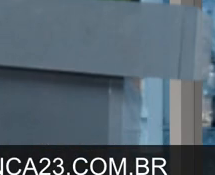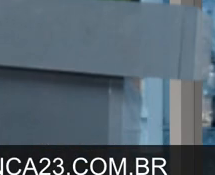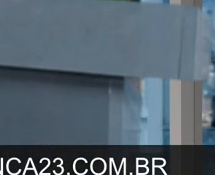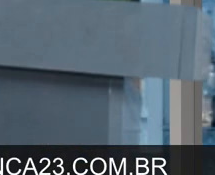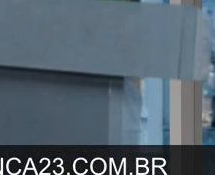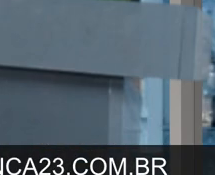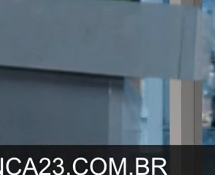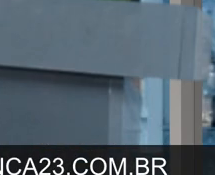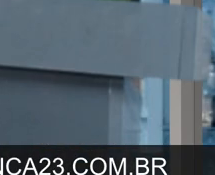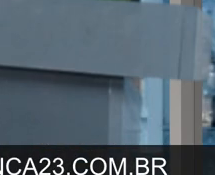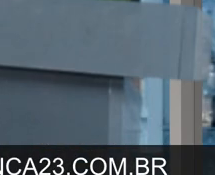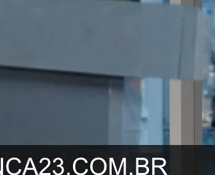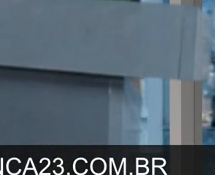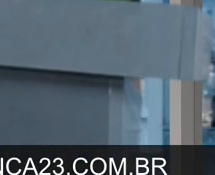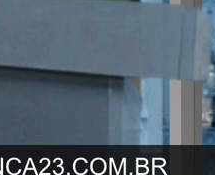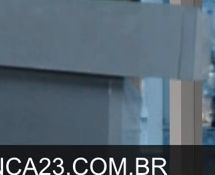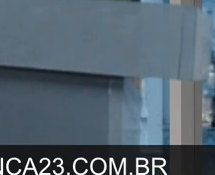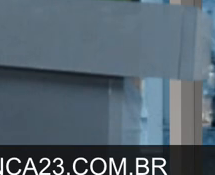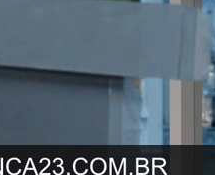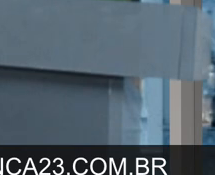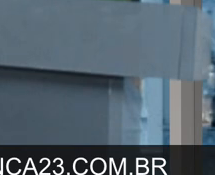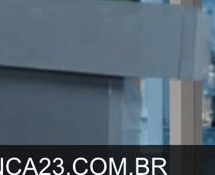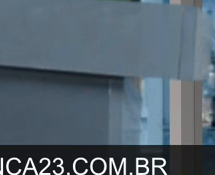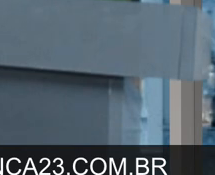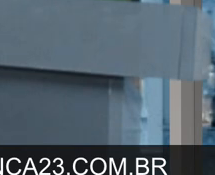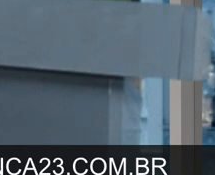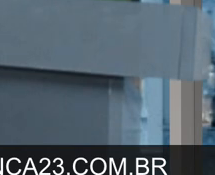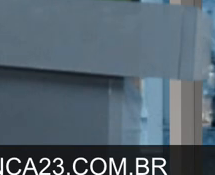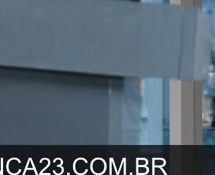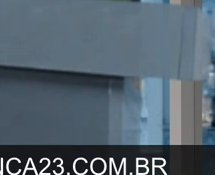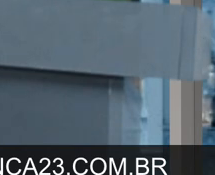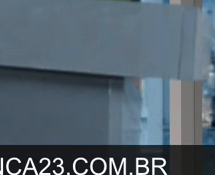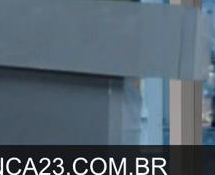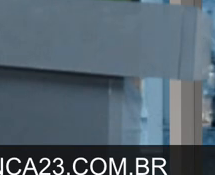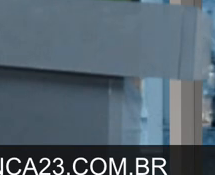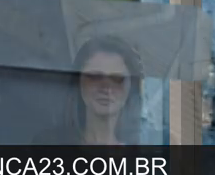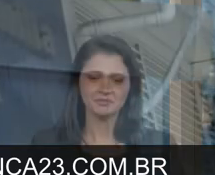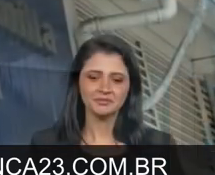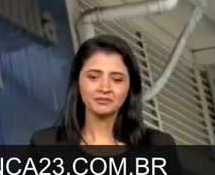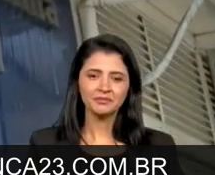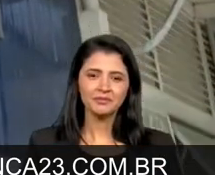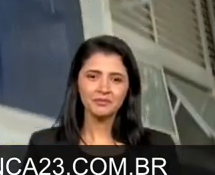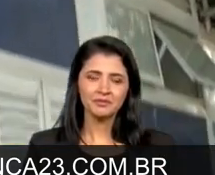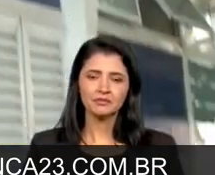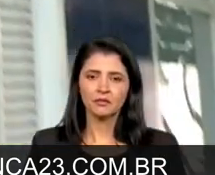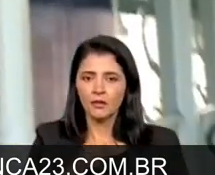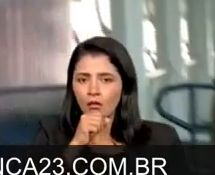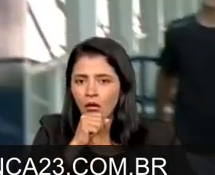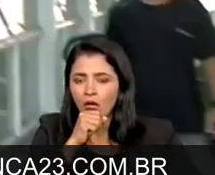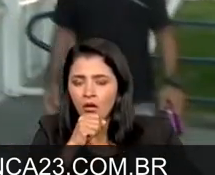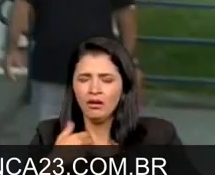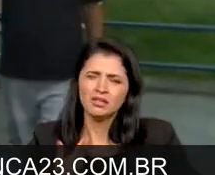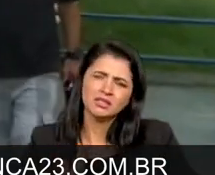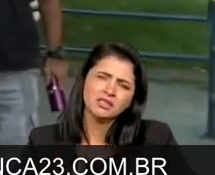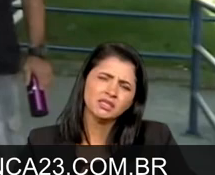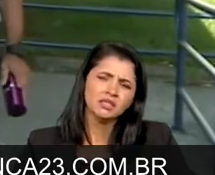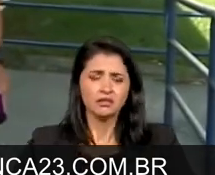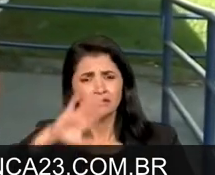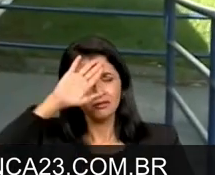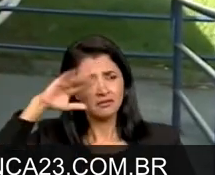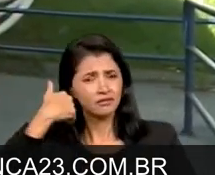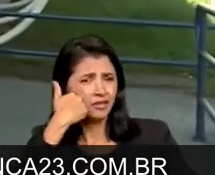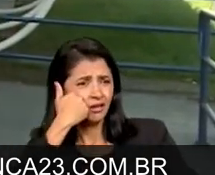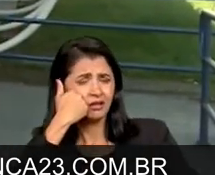outra preocupação serve de alerta com relação aos casos de tuberculose. Tosse, cansaço, febre